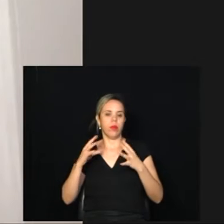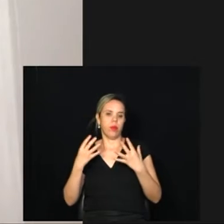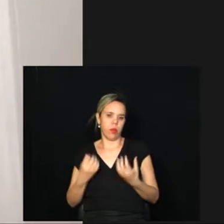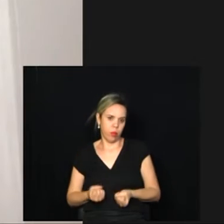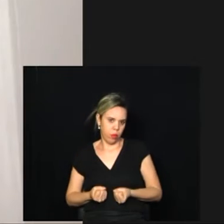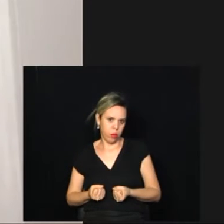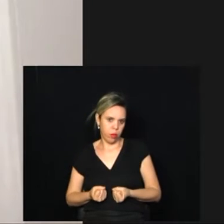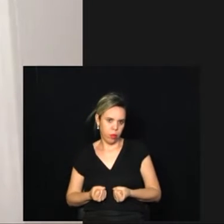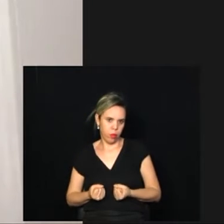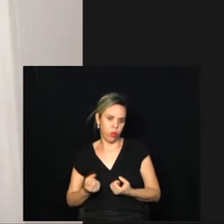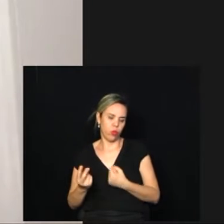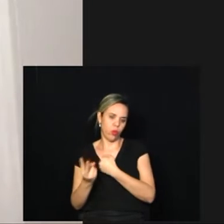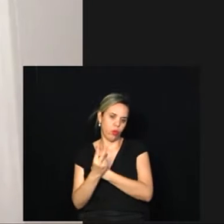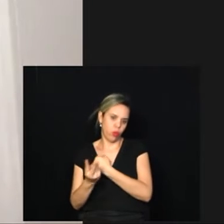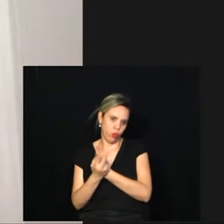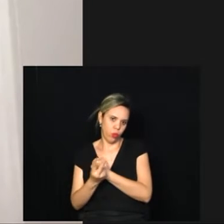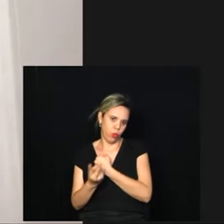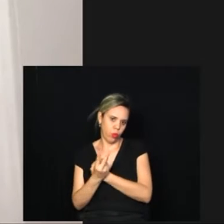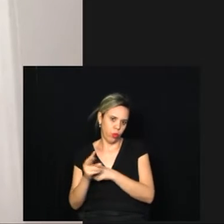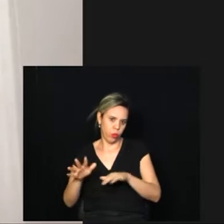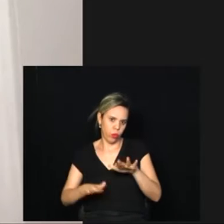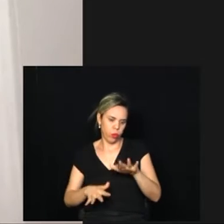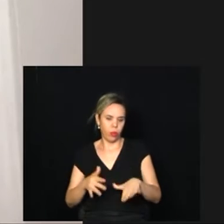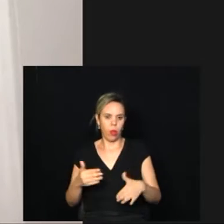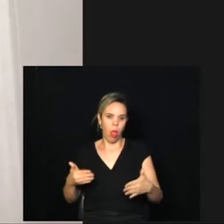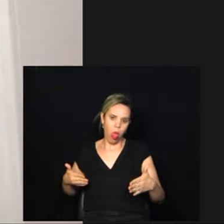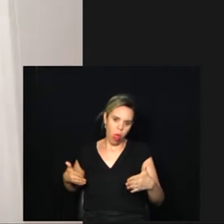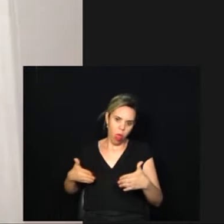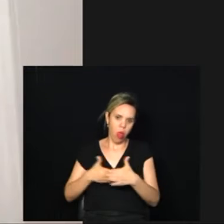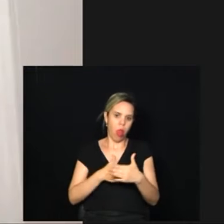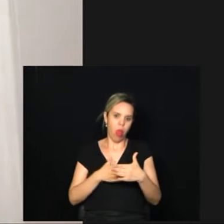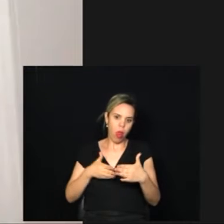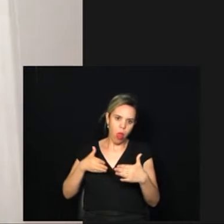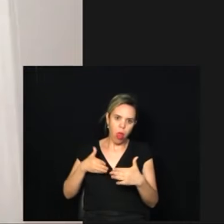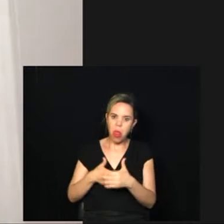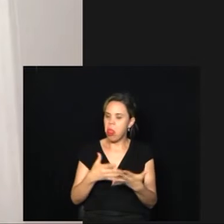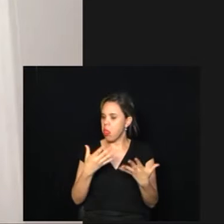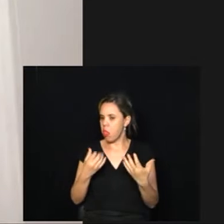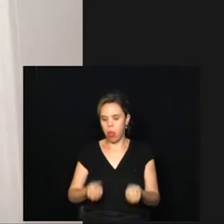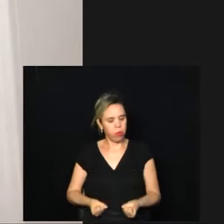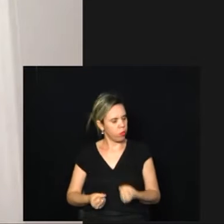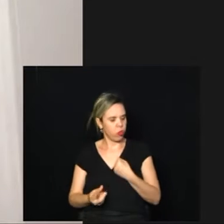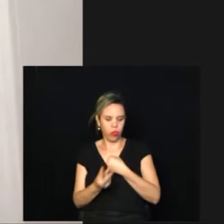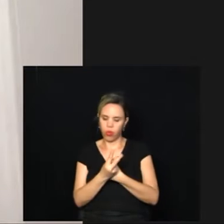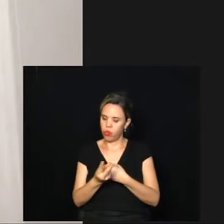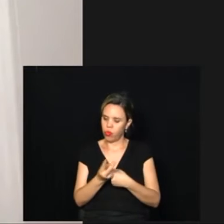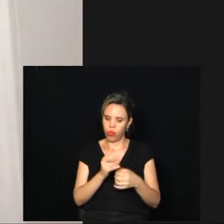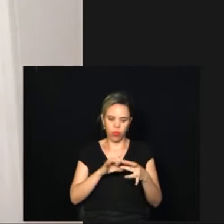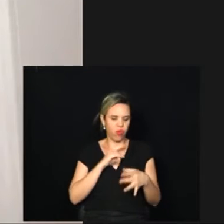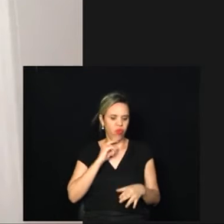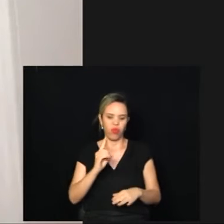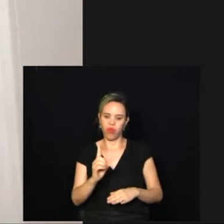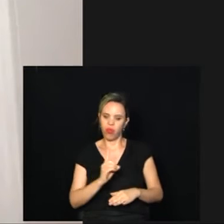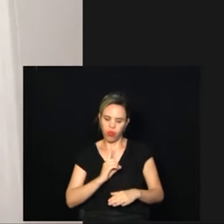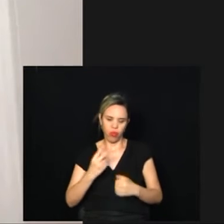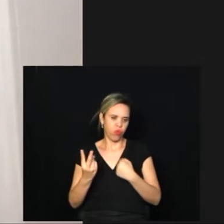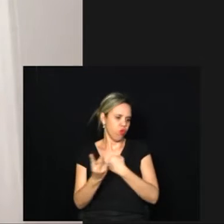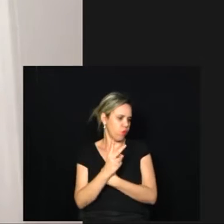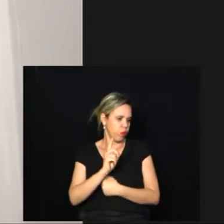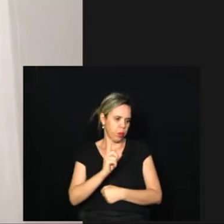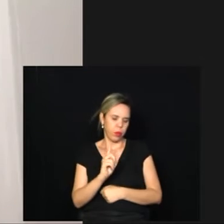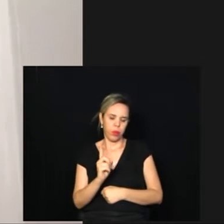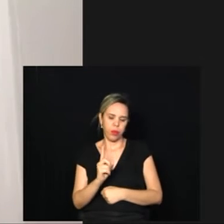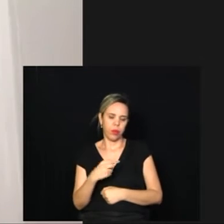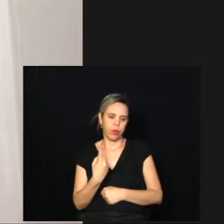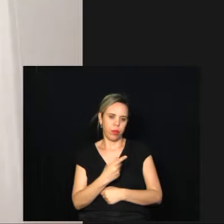permitir receber cuidados. Muitas vezes a gente é uma muralha que não recebe cuidados e não permite ninguém chegar para cuidar da gente.